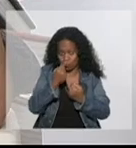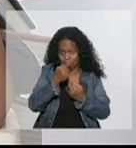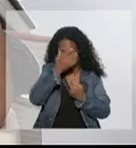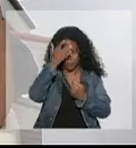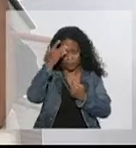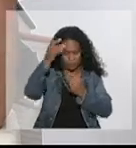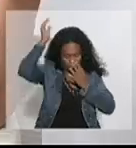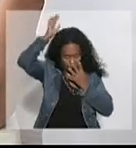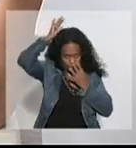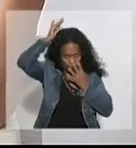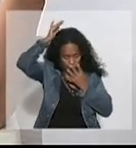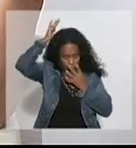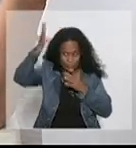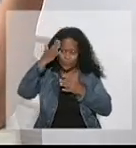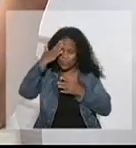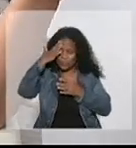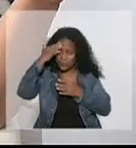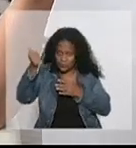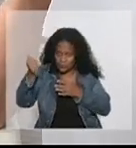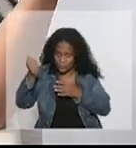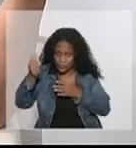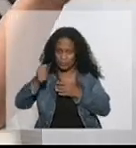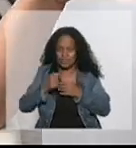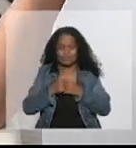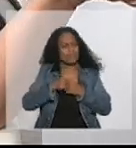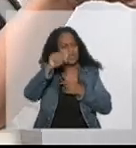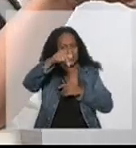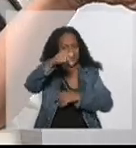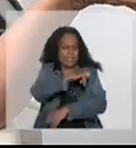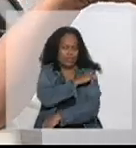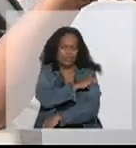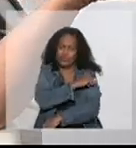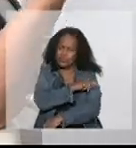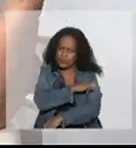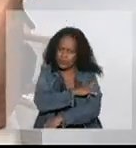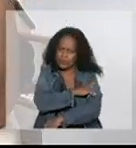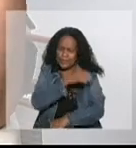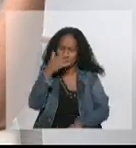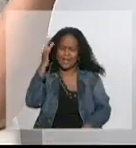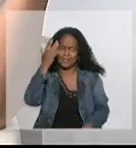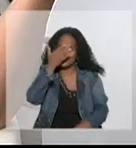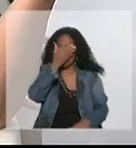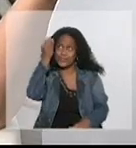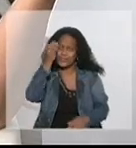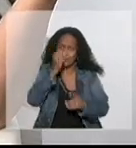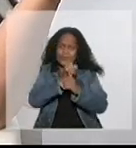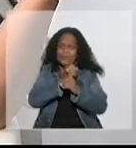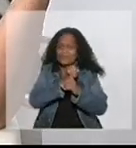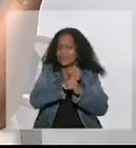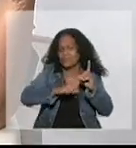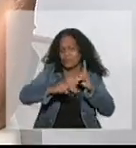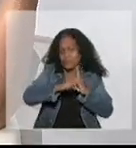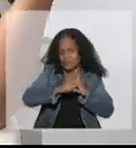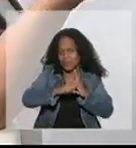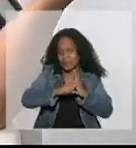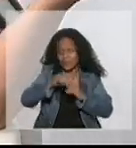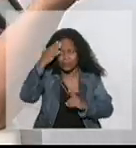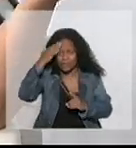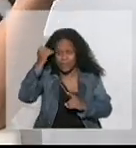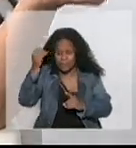um índio dessa etnia descobriu que tinha no Rio de Janeiro, ele se acha esquecido pela humanidade, e